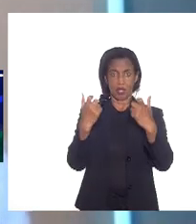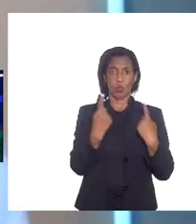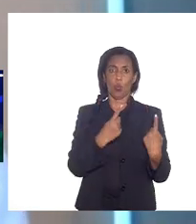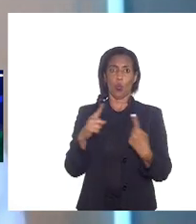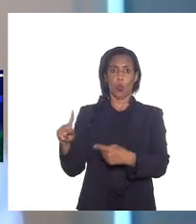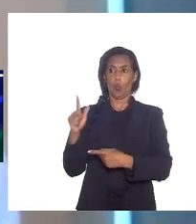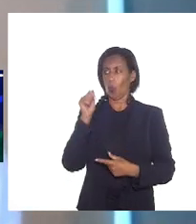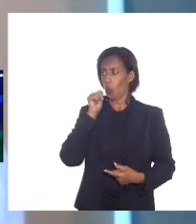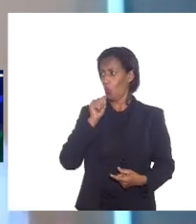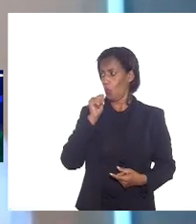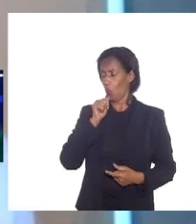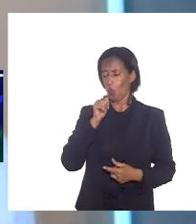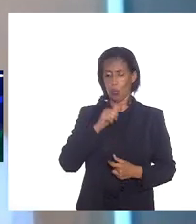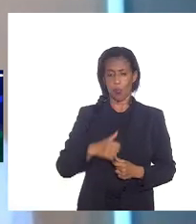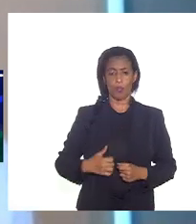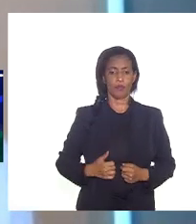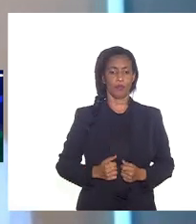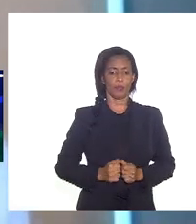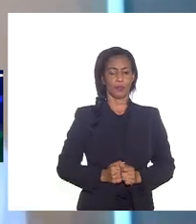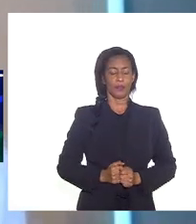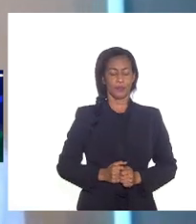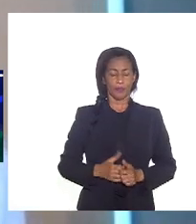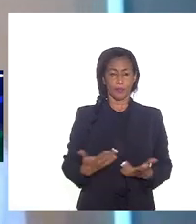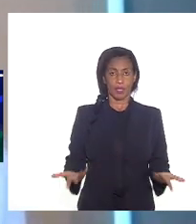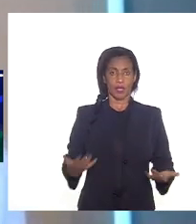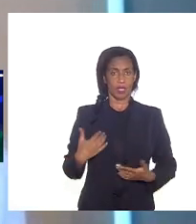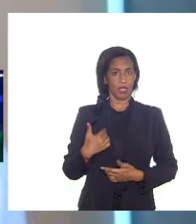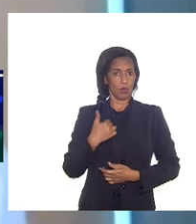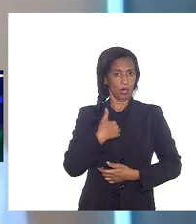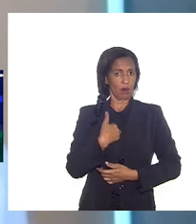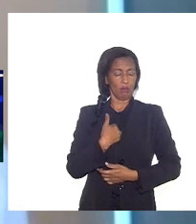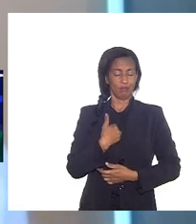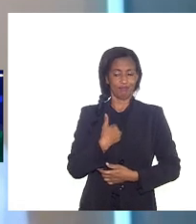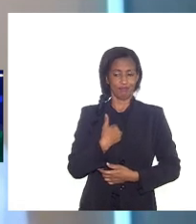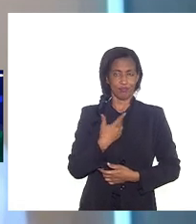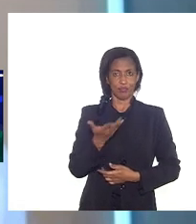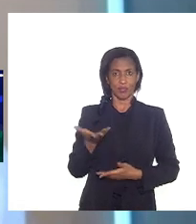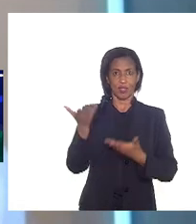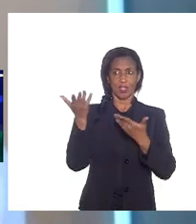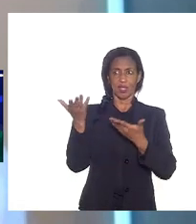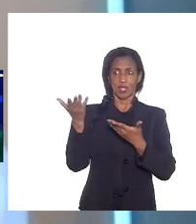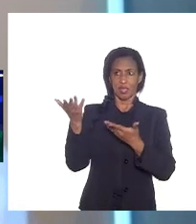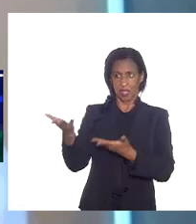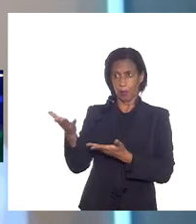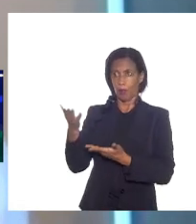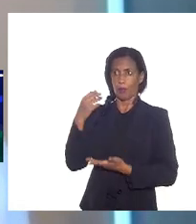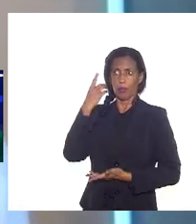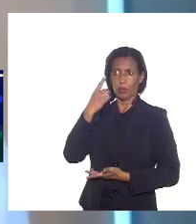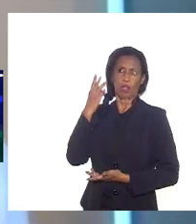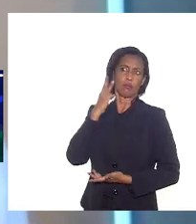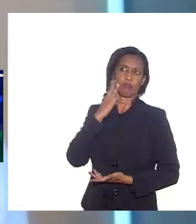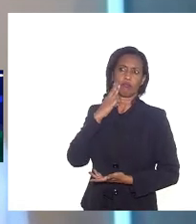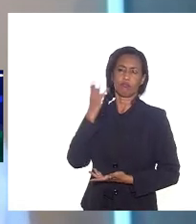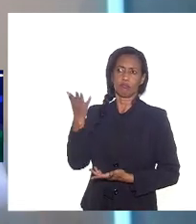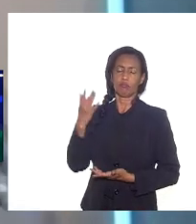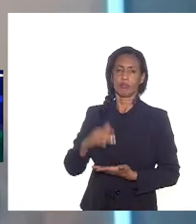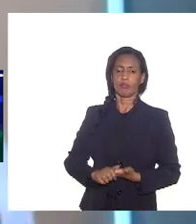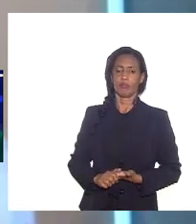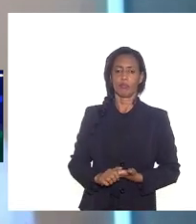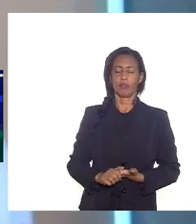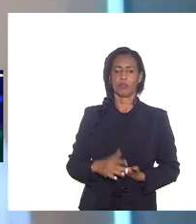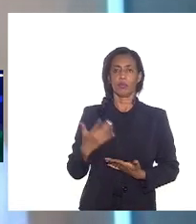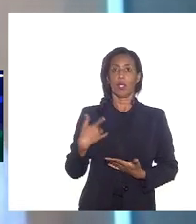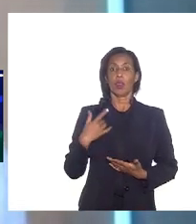mulher. E aí eu quero me permitir, deputado Valdec, que preside neste momento, trazer aqui